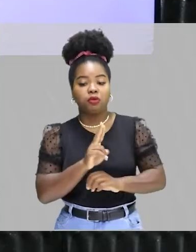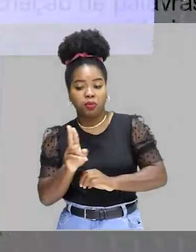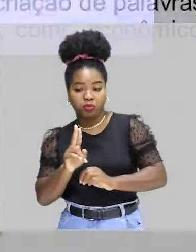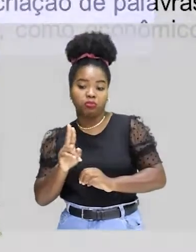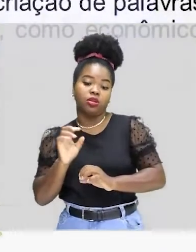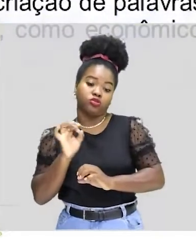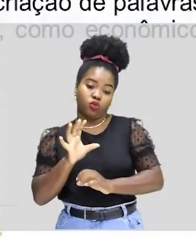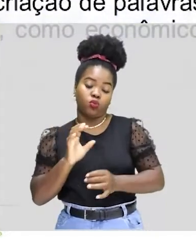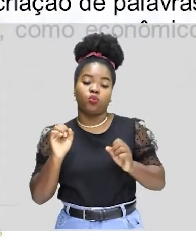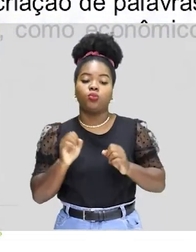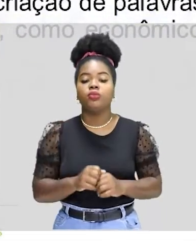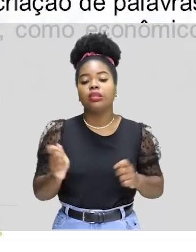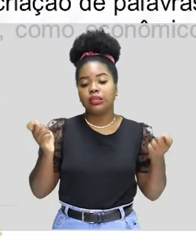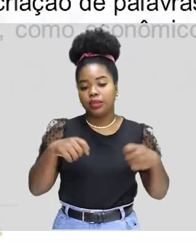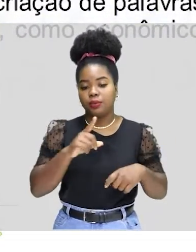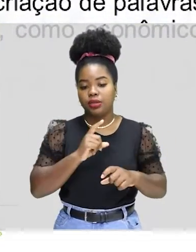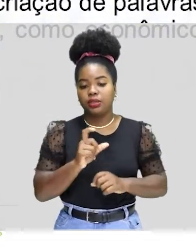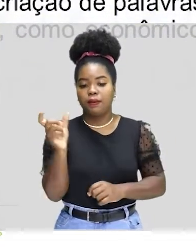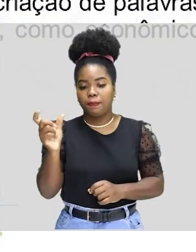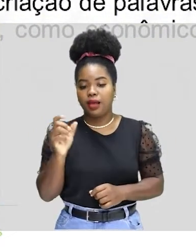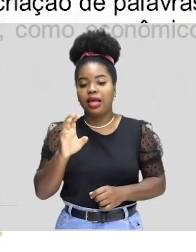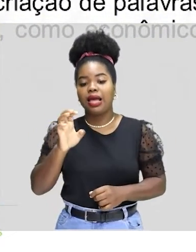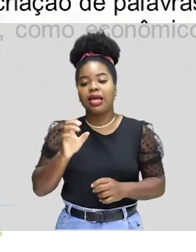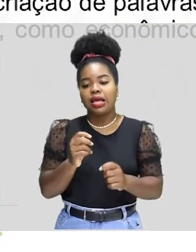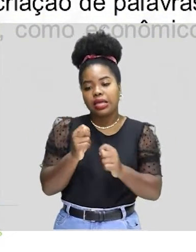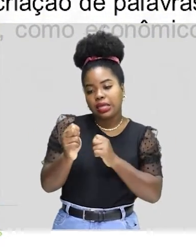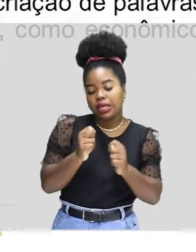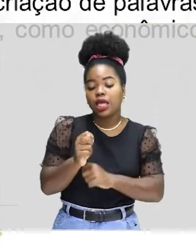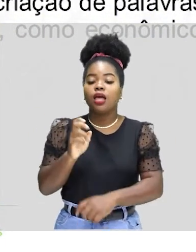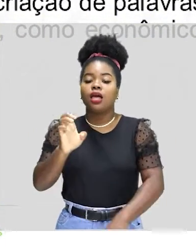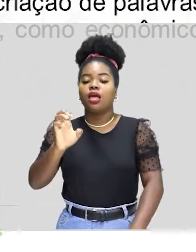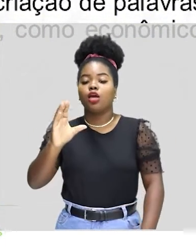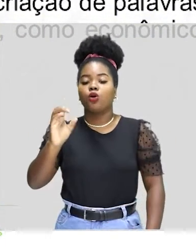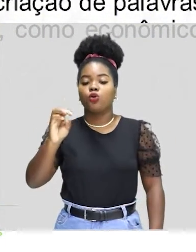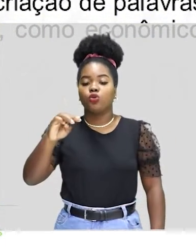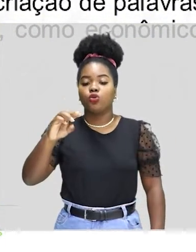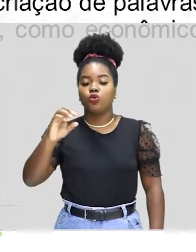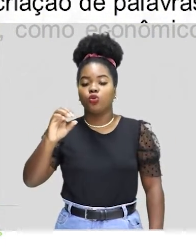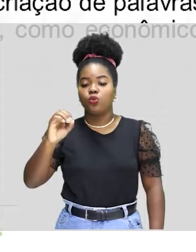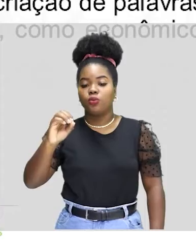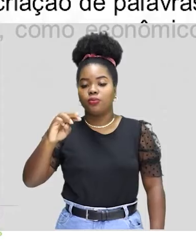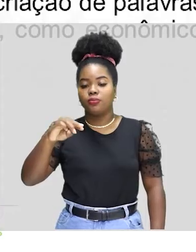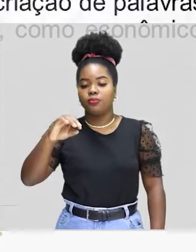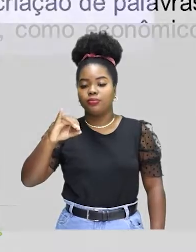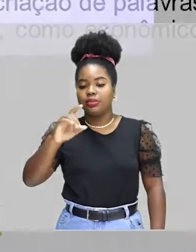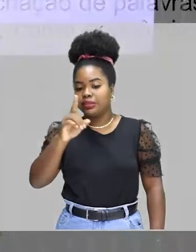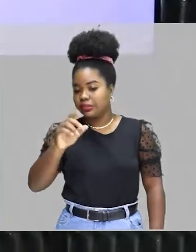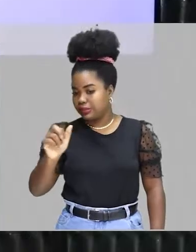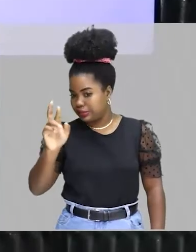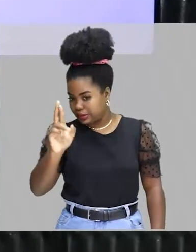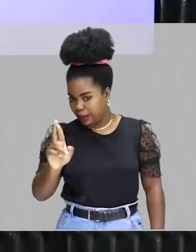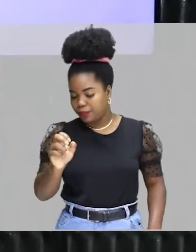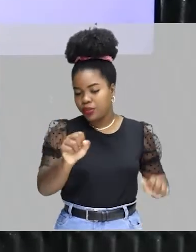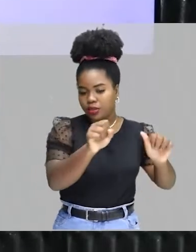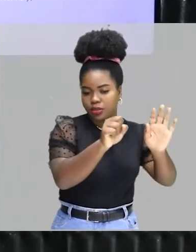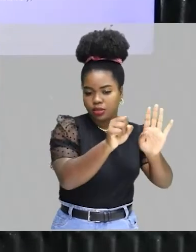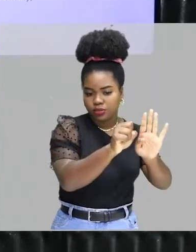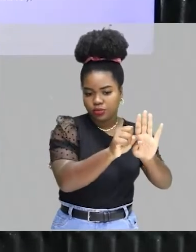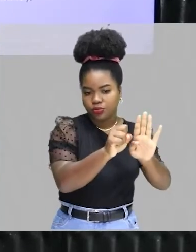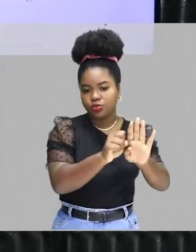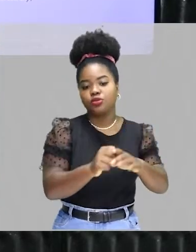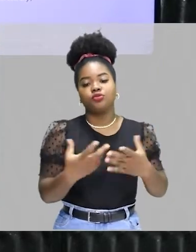eu posso ter, por exemplo, a palavra economizar, que é verbo, que sai de um substantivo, de um nome,